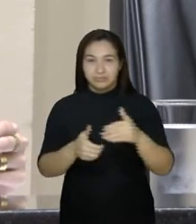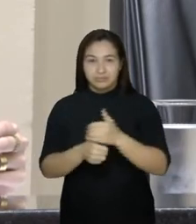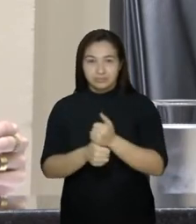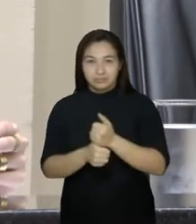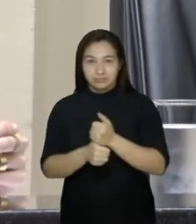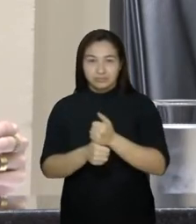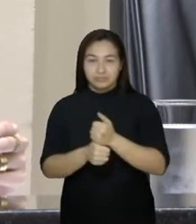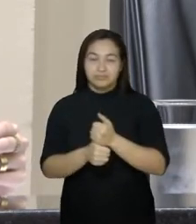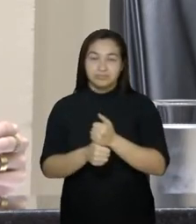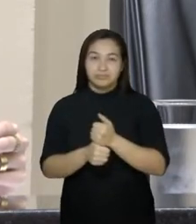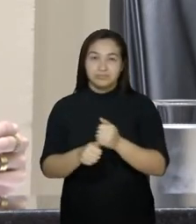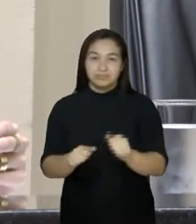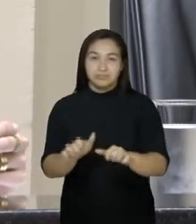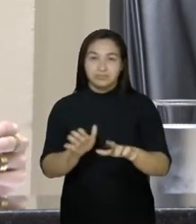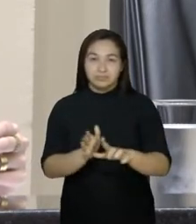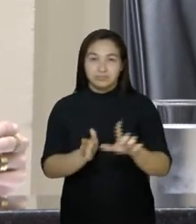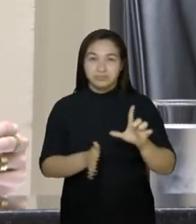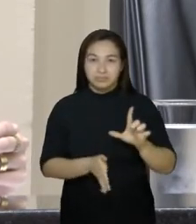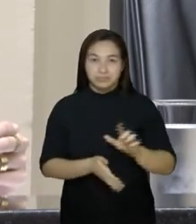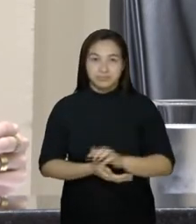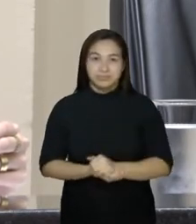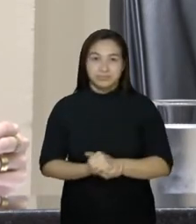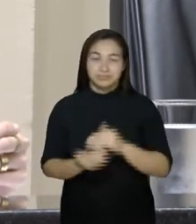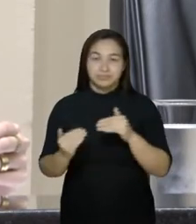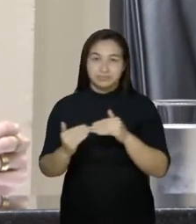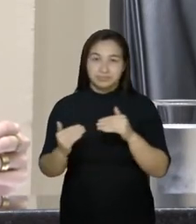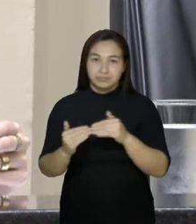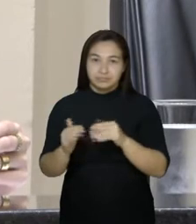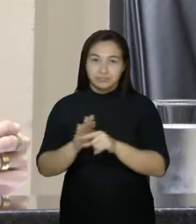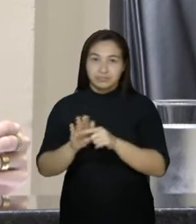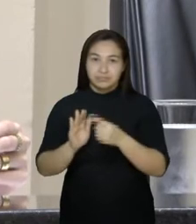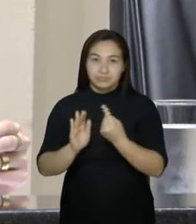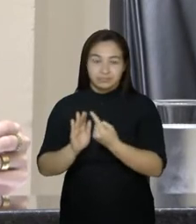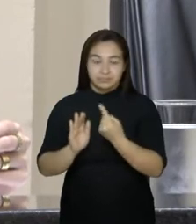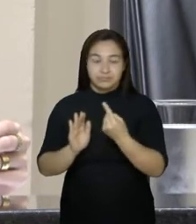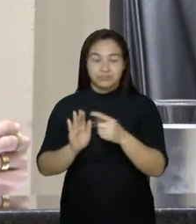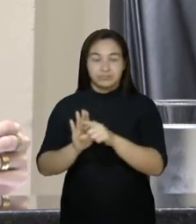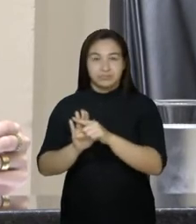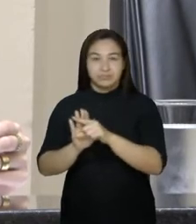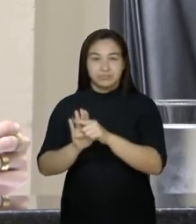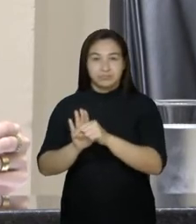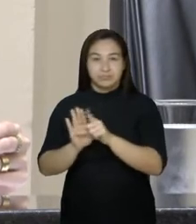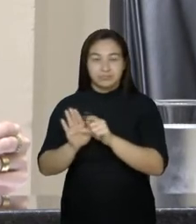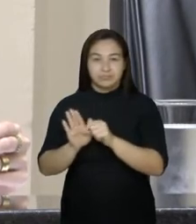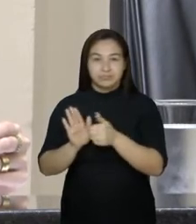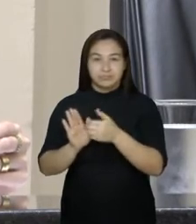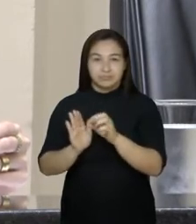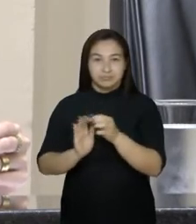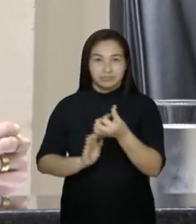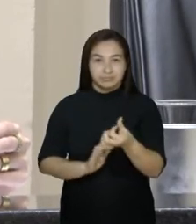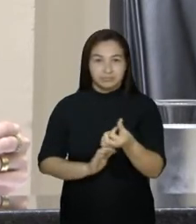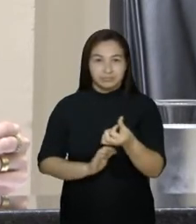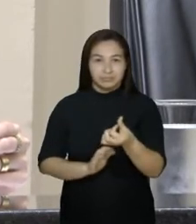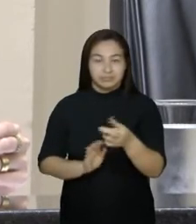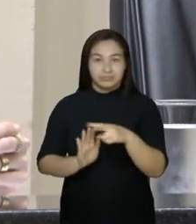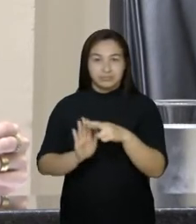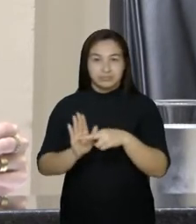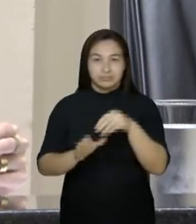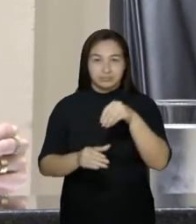da sessão anterior, que, em consonância com o parágrafo 1º do artigo 106 do Regimento Interno, o senhor presidente deu-a por